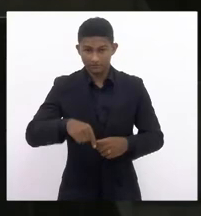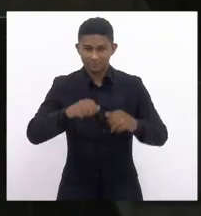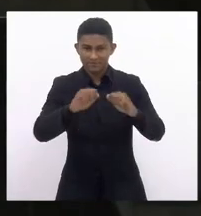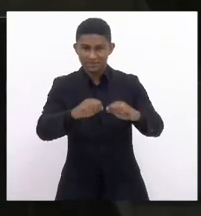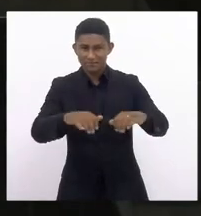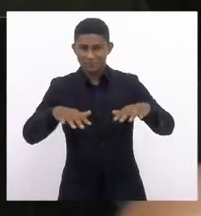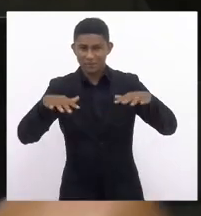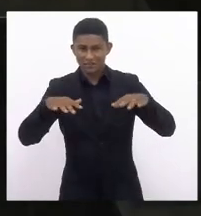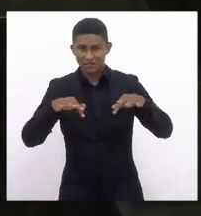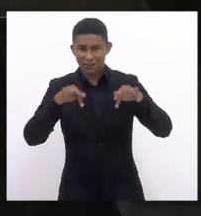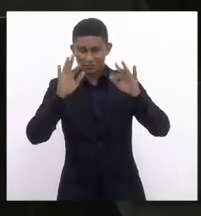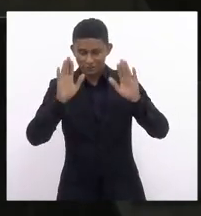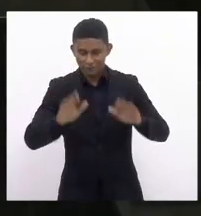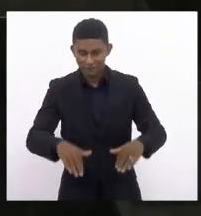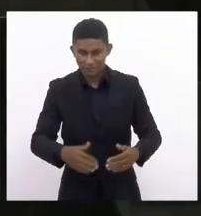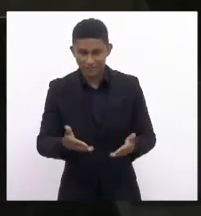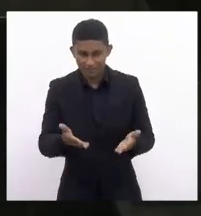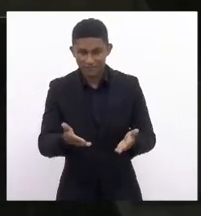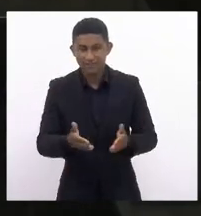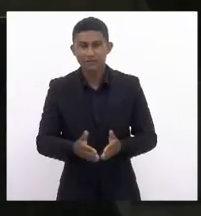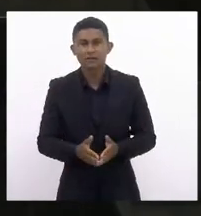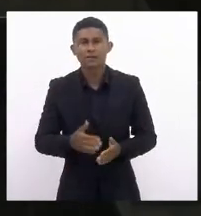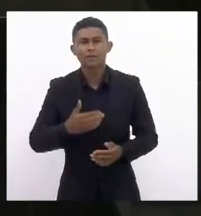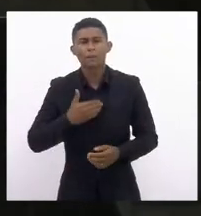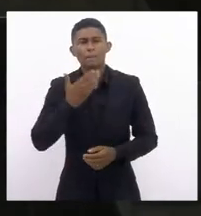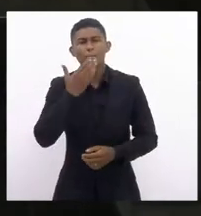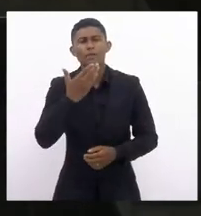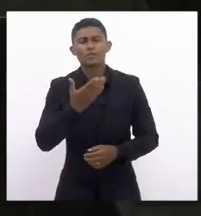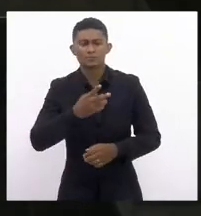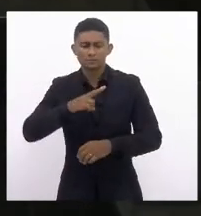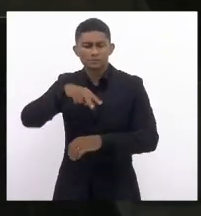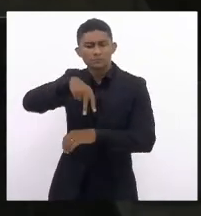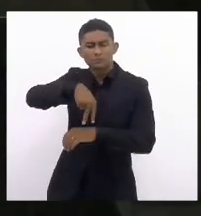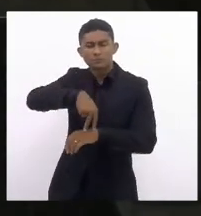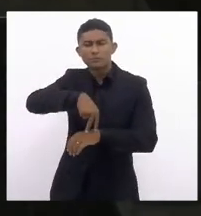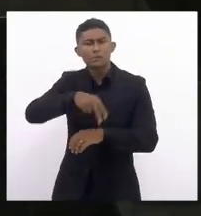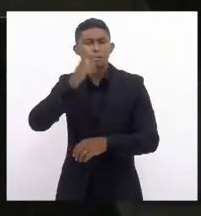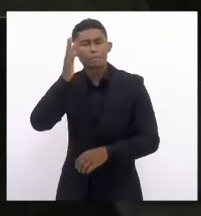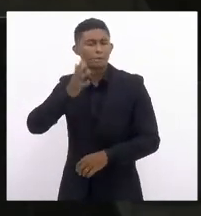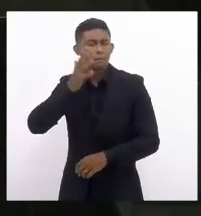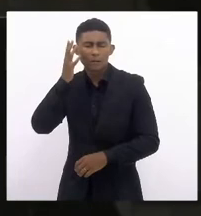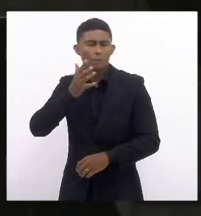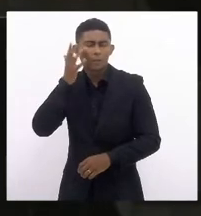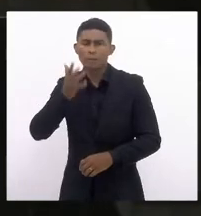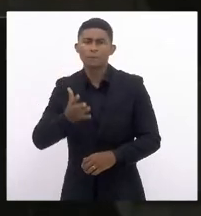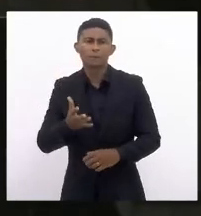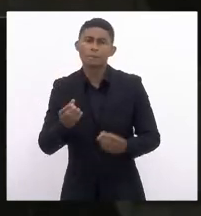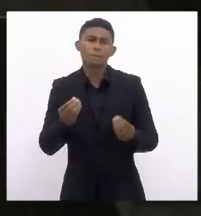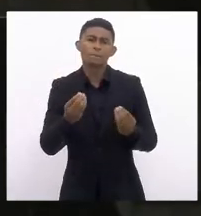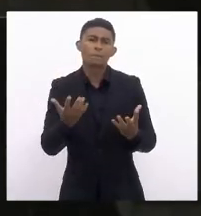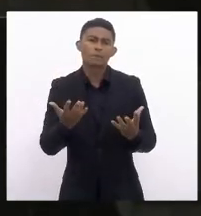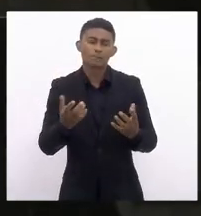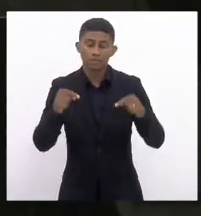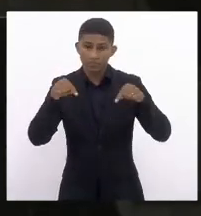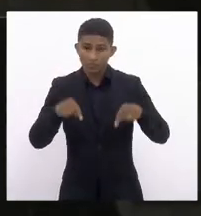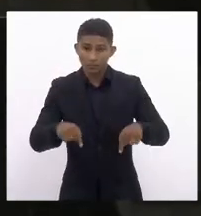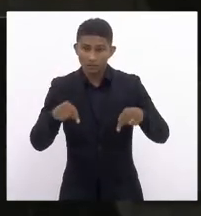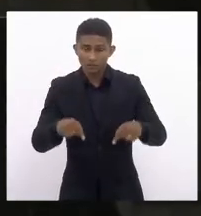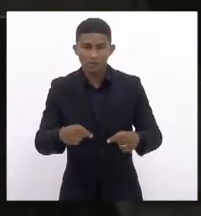final para fazer uso da palavra, para conversar um pouquinho